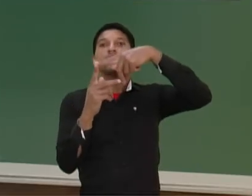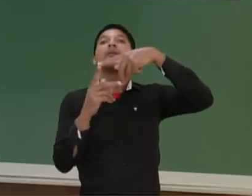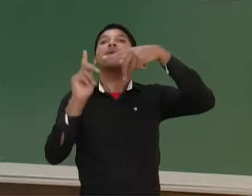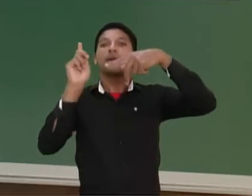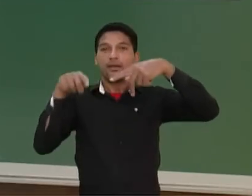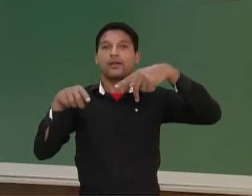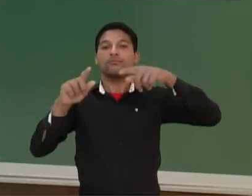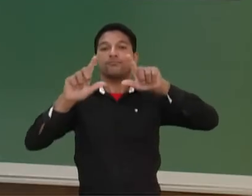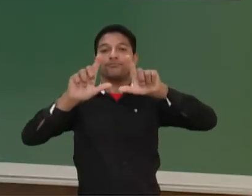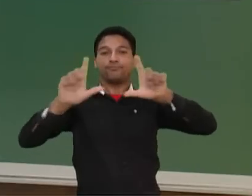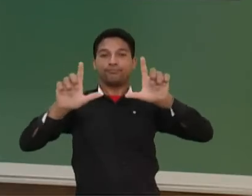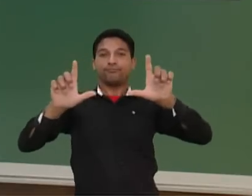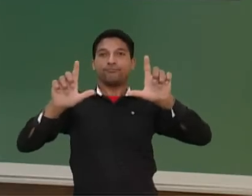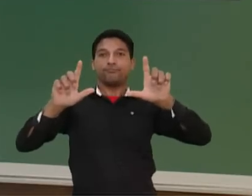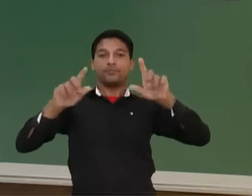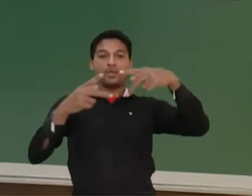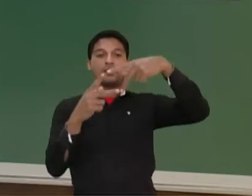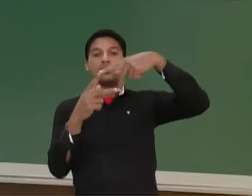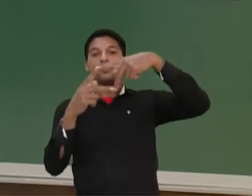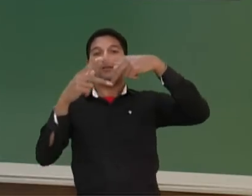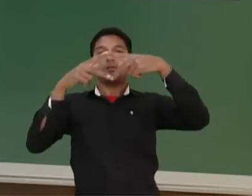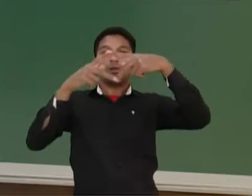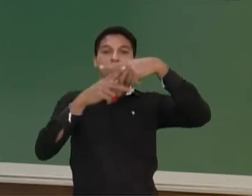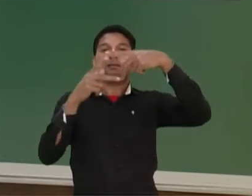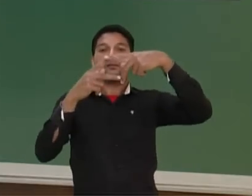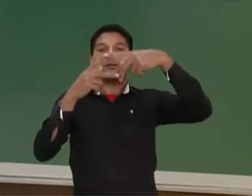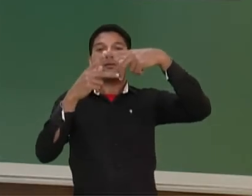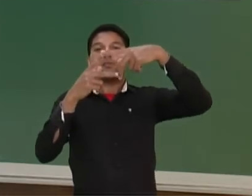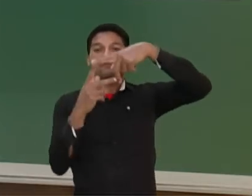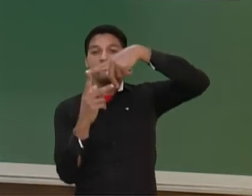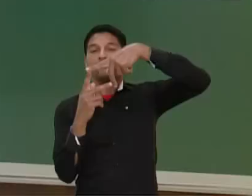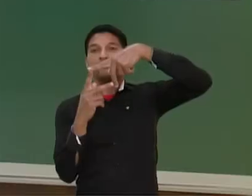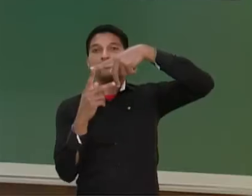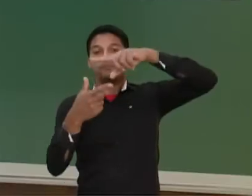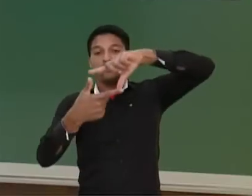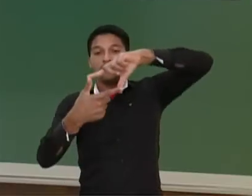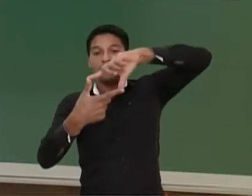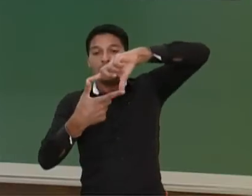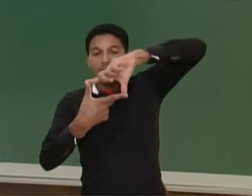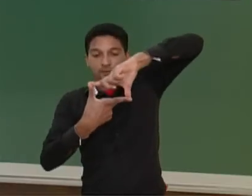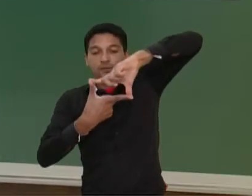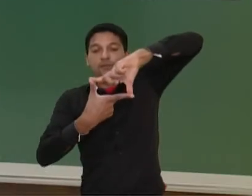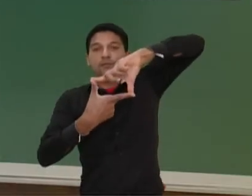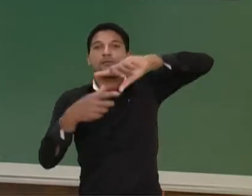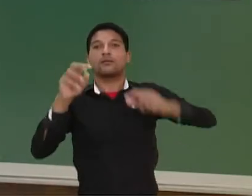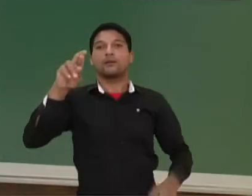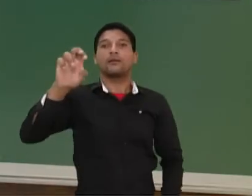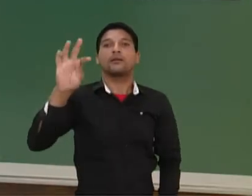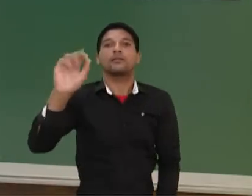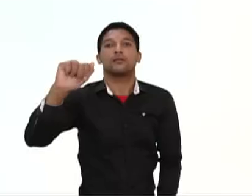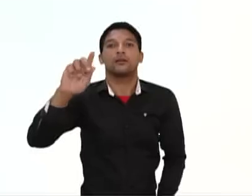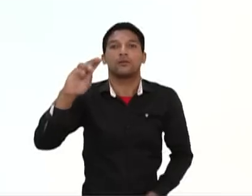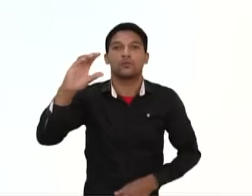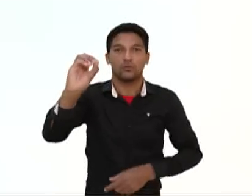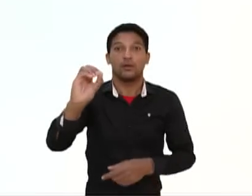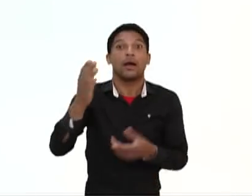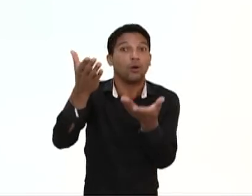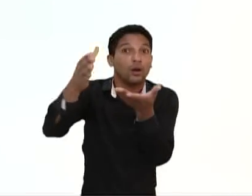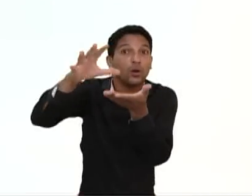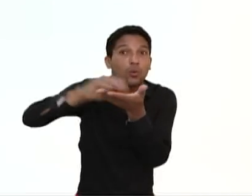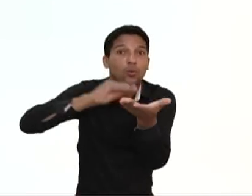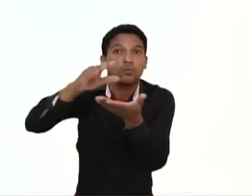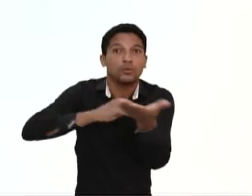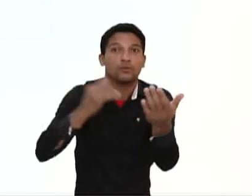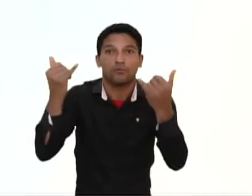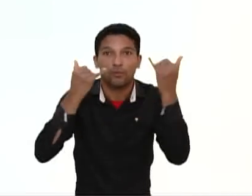paralelogramo. Mas as contrárias são falsas, tá? Então agora, anote para mim essa informação e a gente já continua.